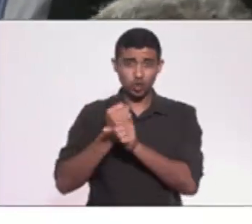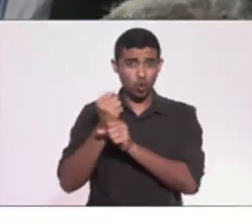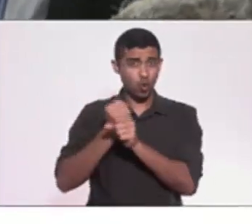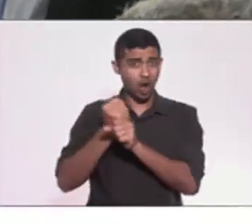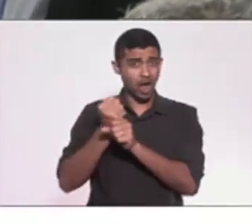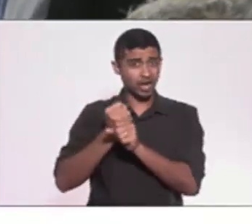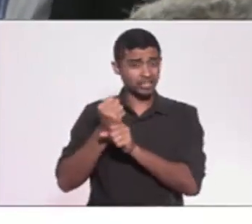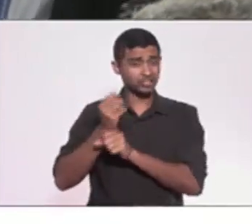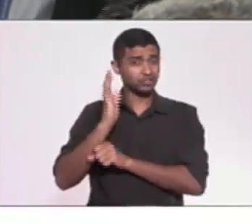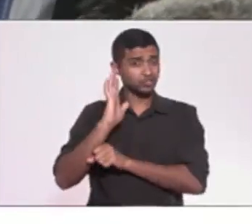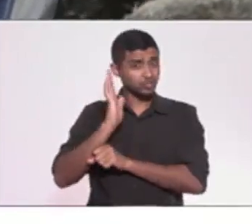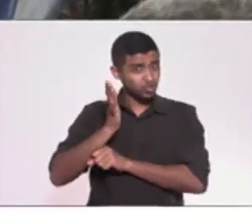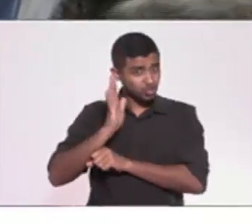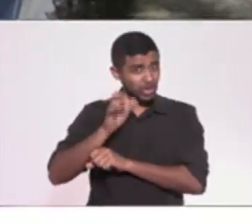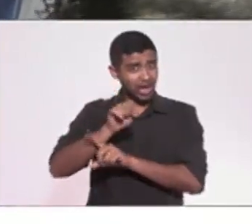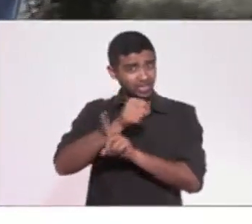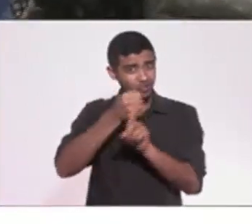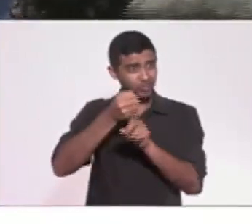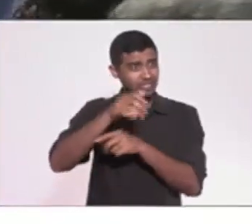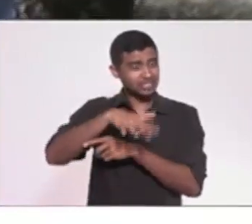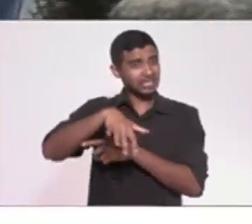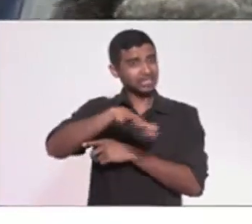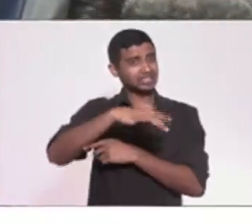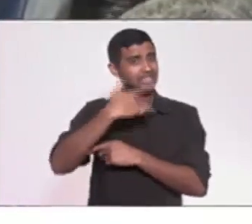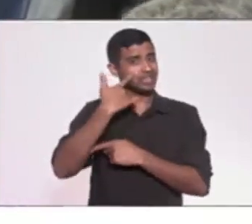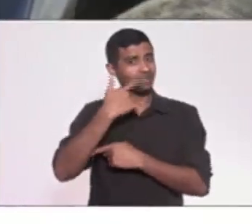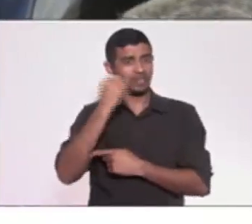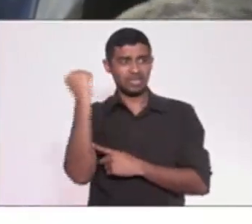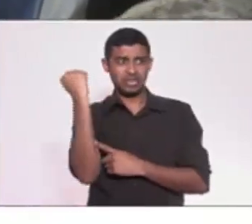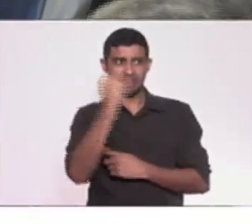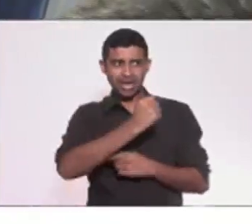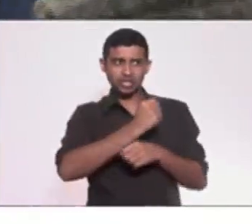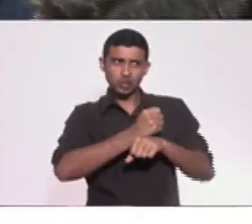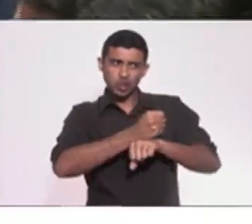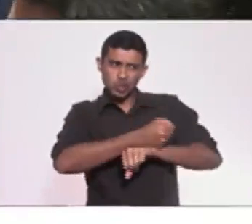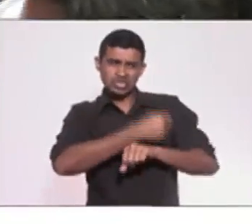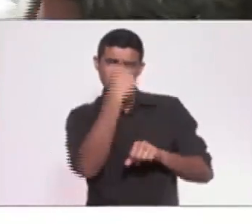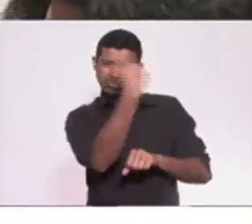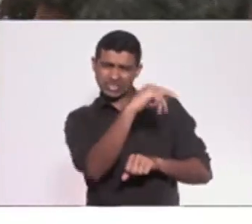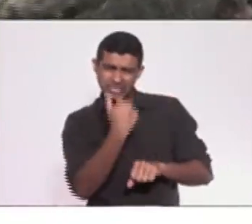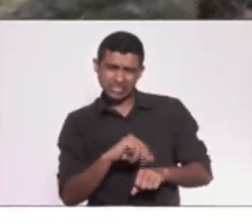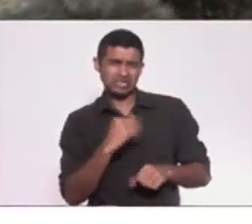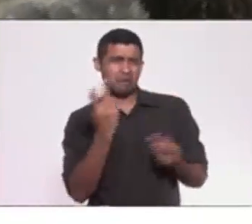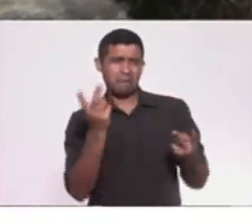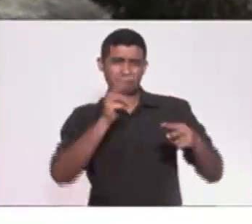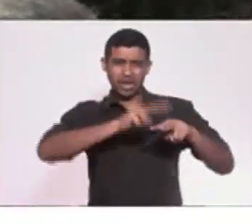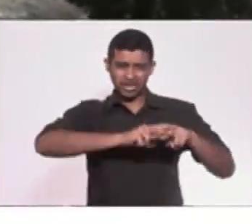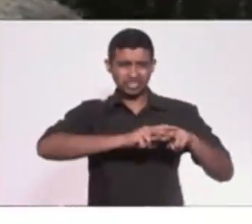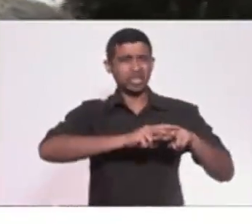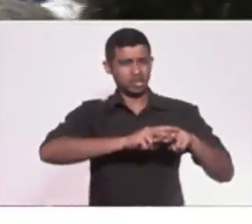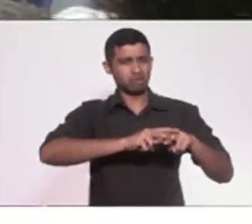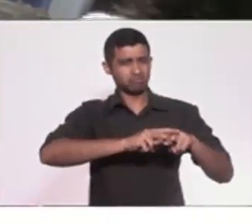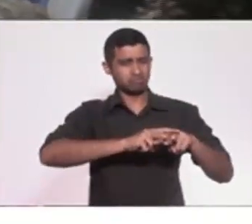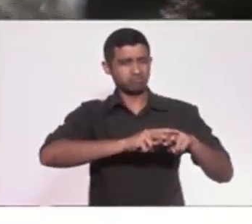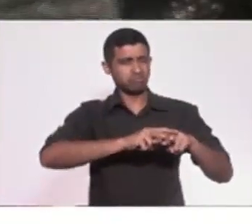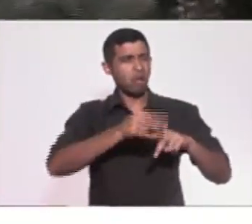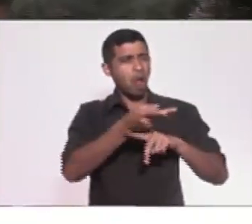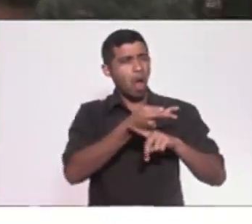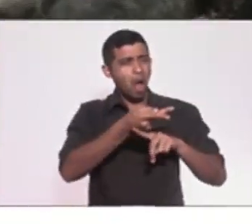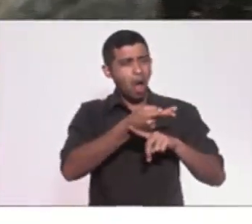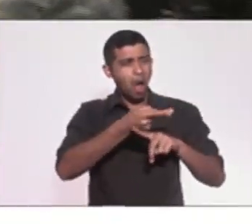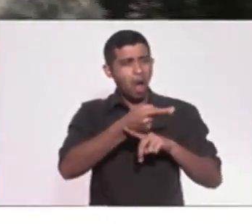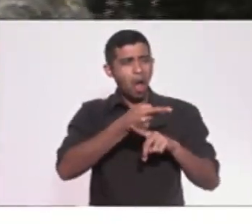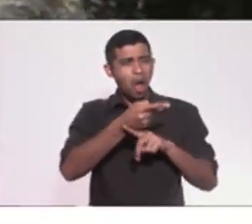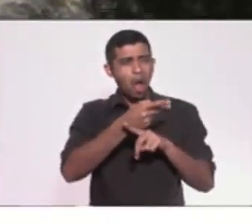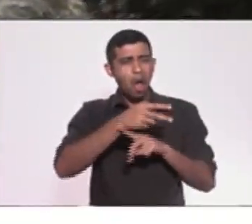de Estado Civil Militar que matou, que torturou, que exilou, que prendeu, que cassou mandatos.